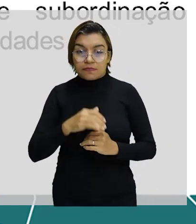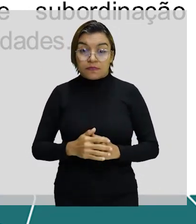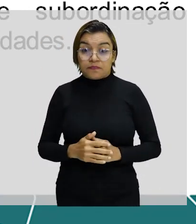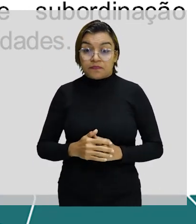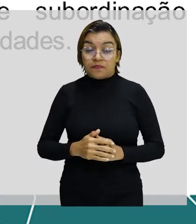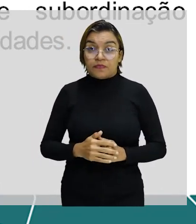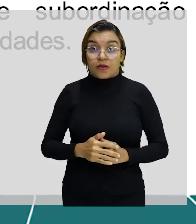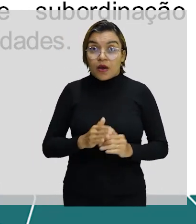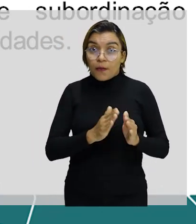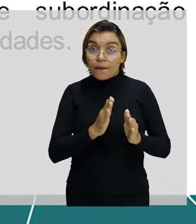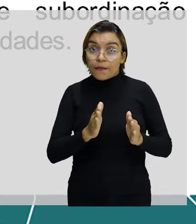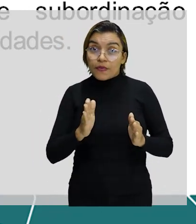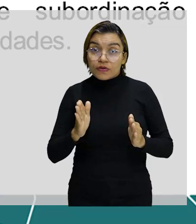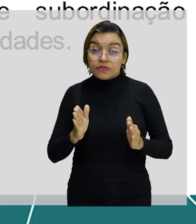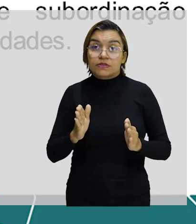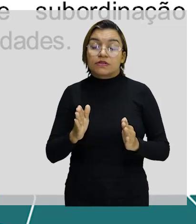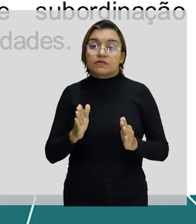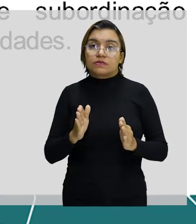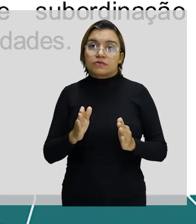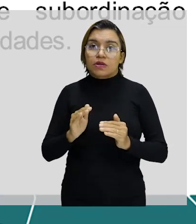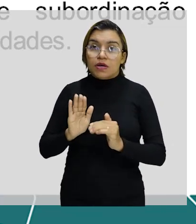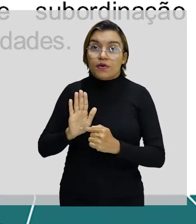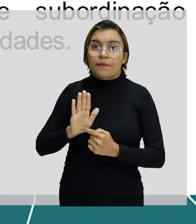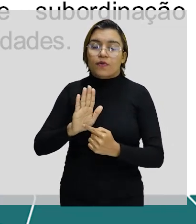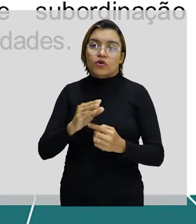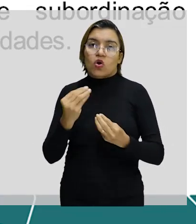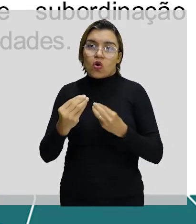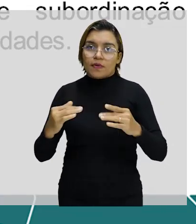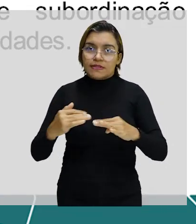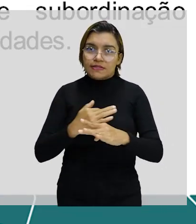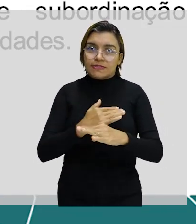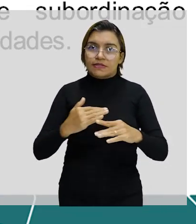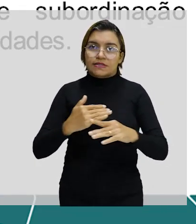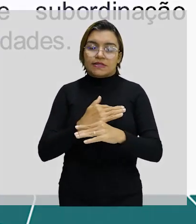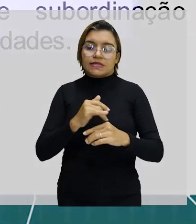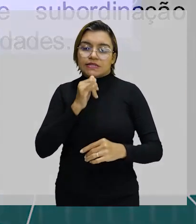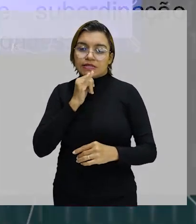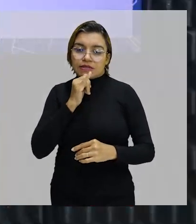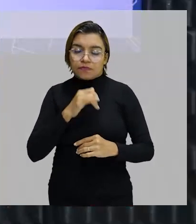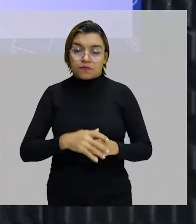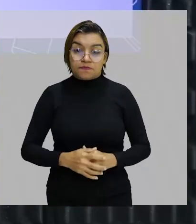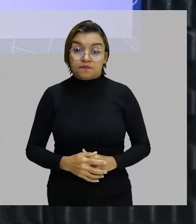mostra como as cidades se influenciam na sua escala de subordinação, ou seja,